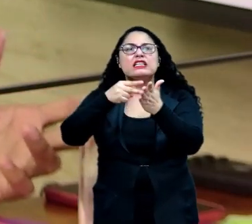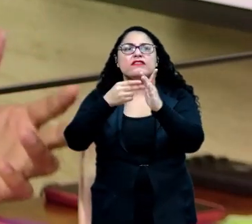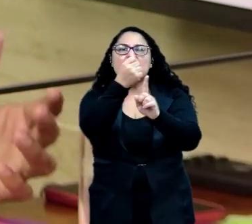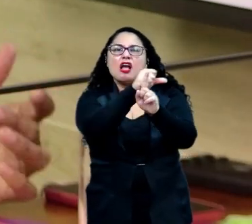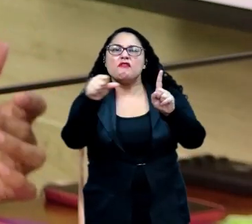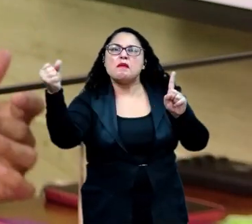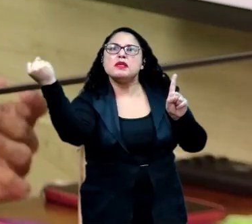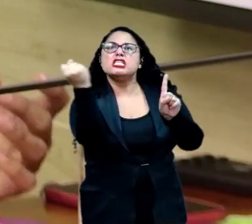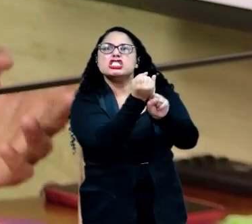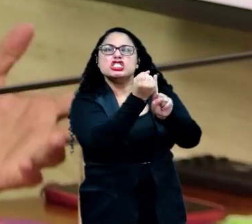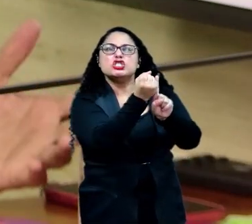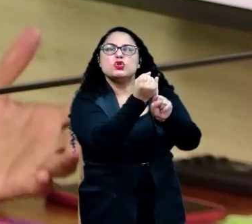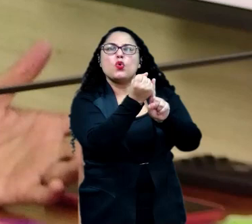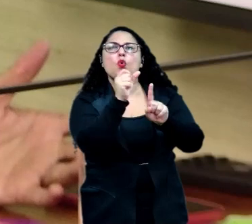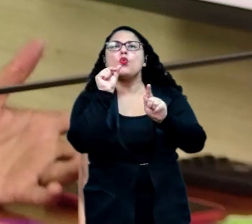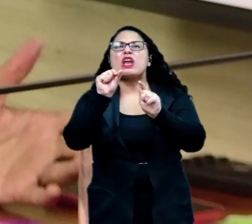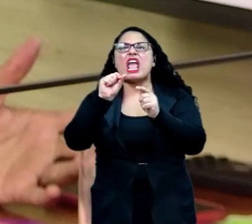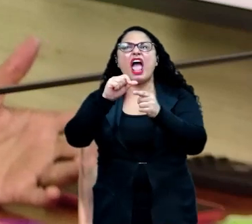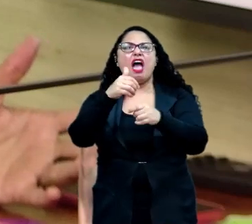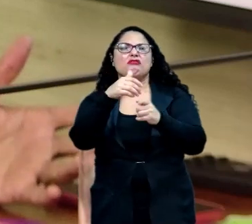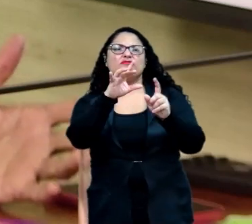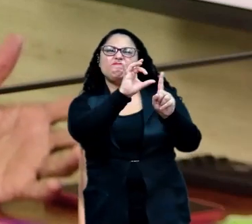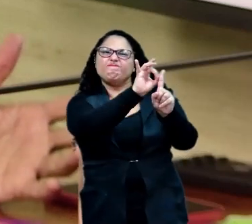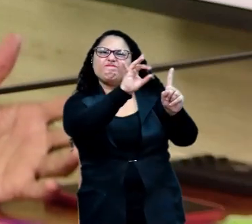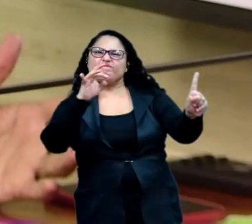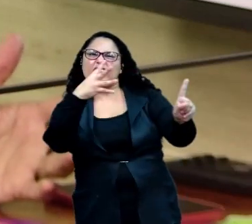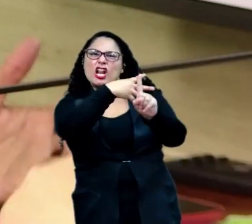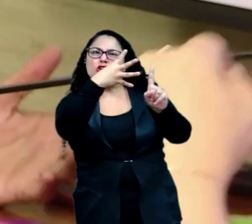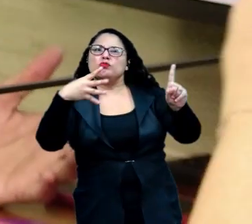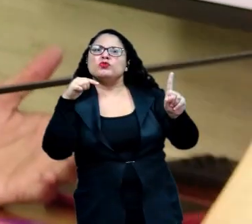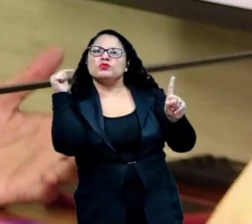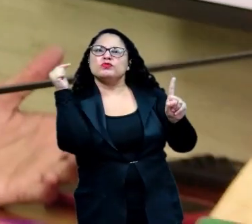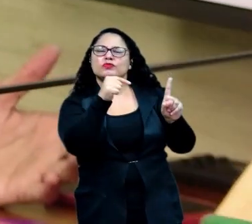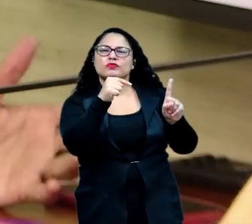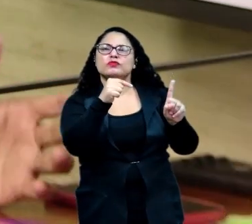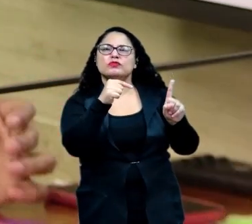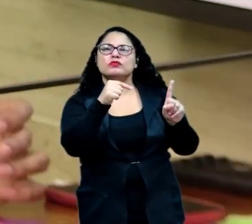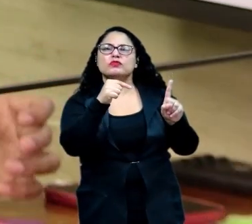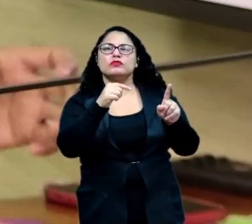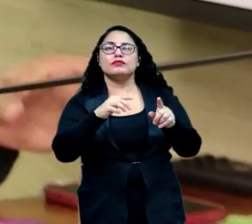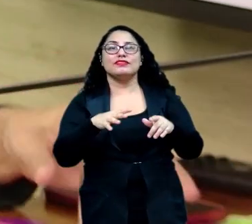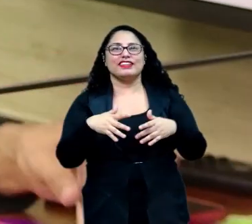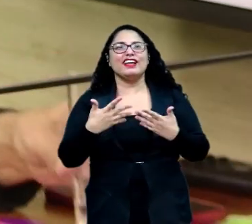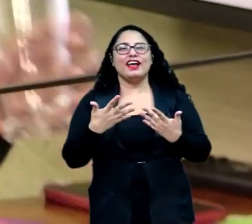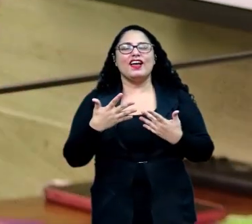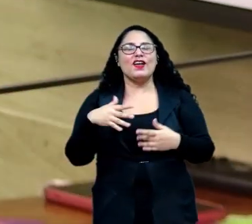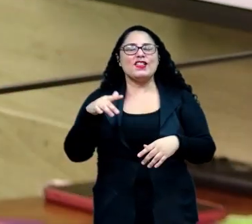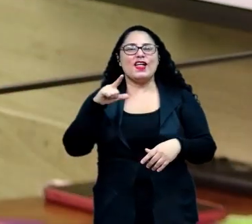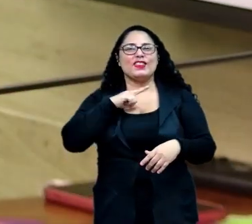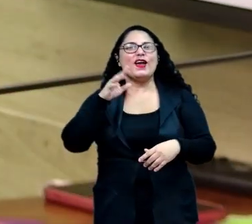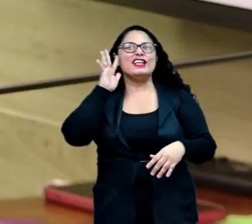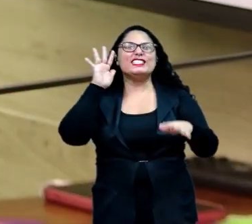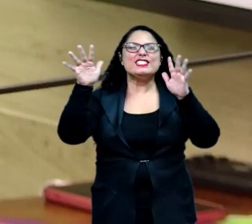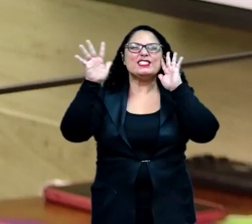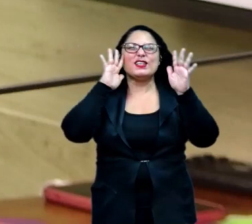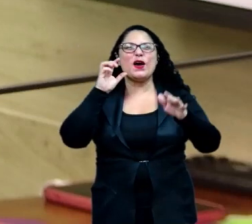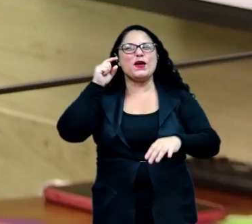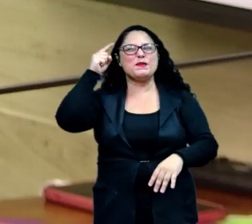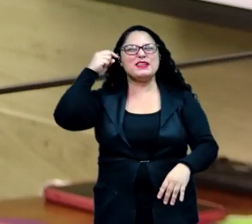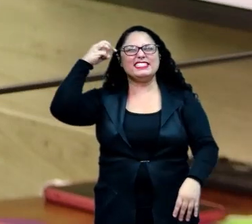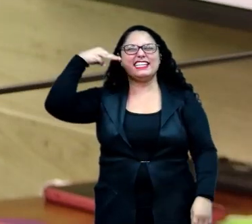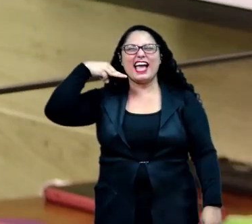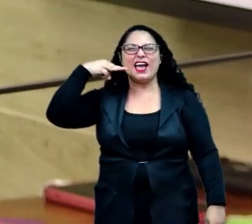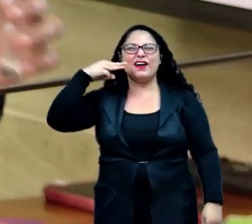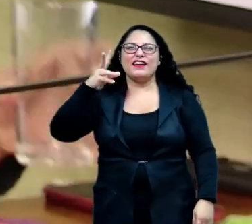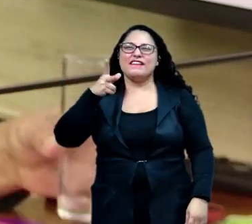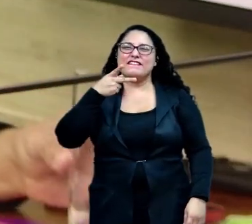feminicídio, o que é LGBTfobia, Sim. né? Eu também tenho esse sonho, Michel.